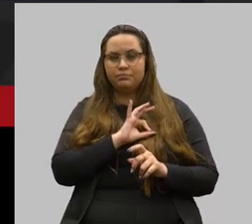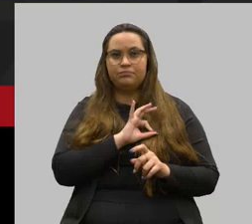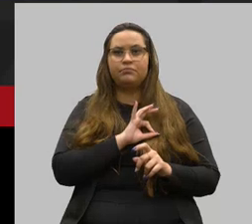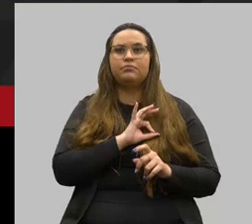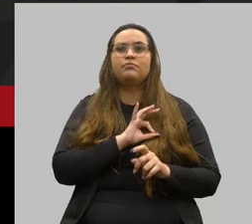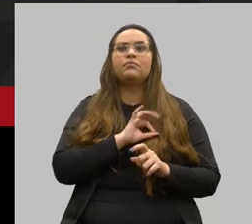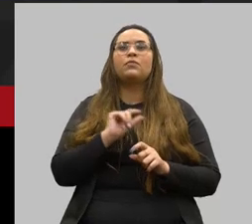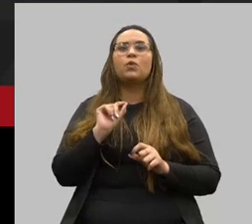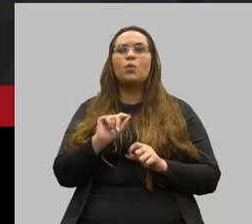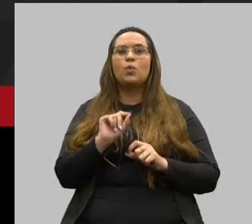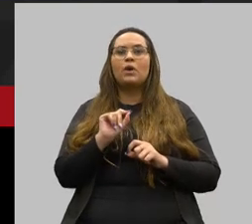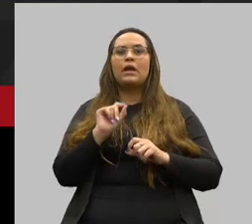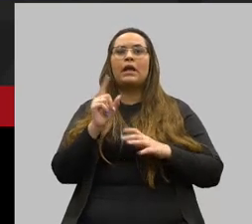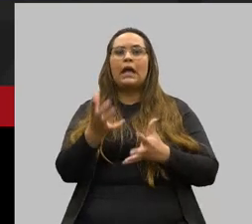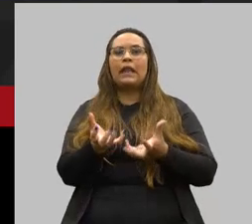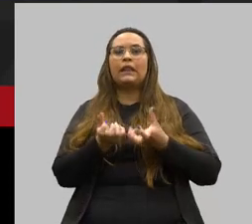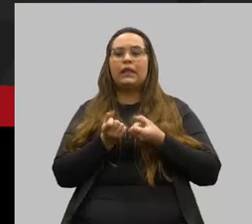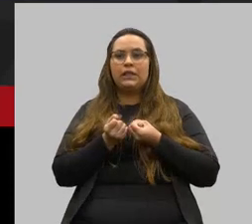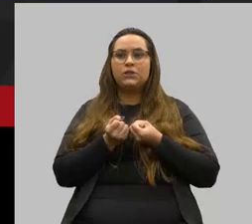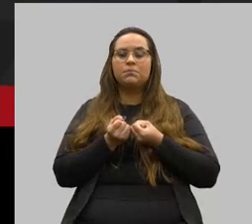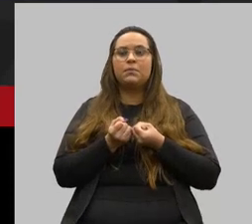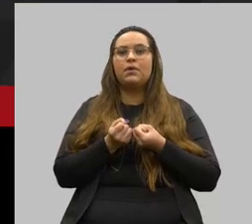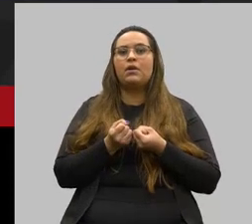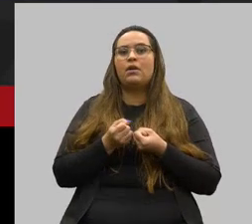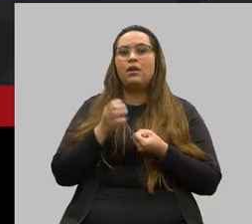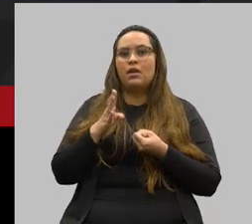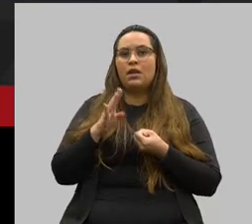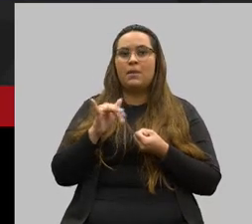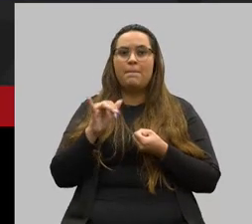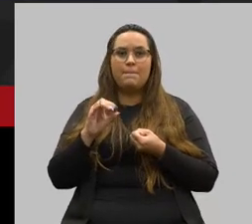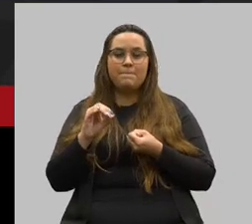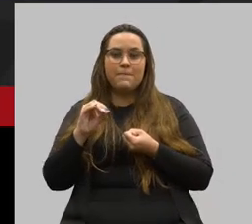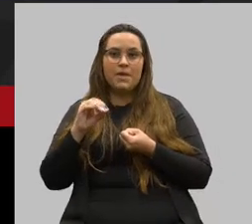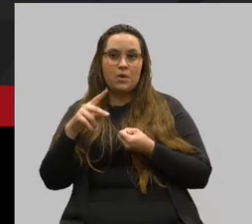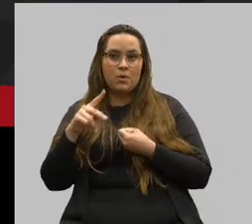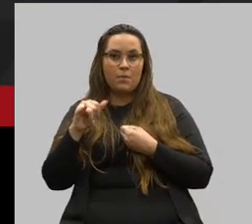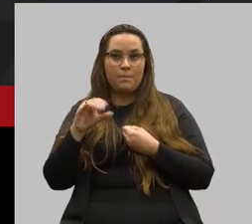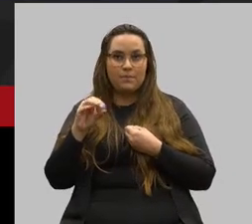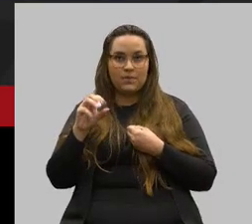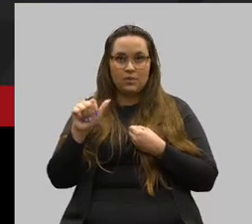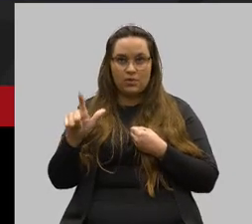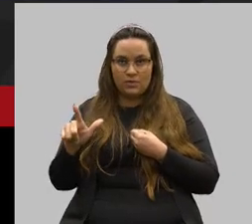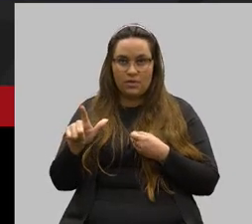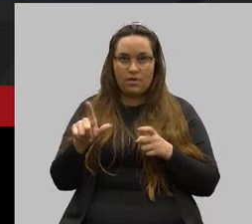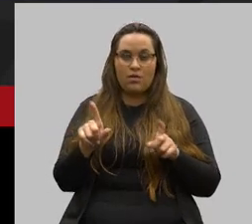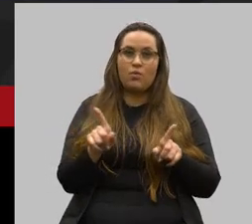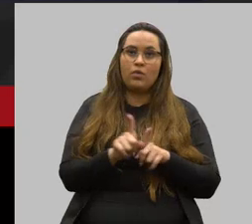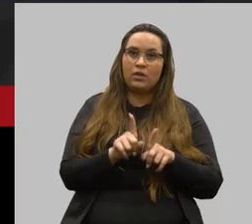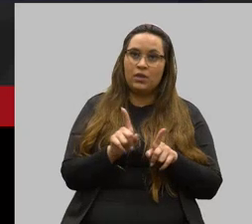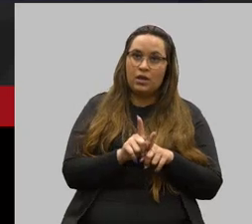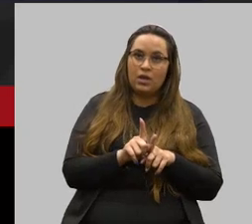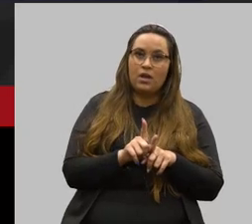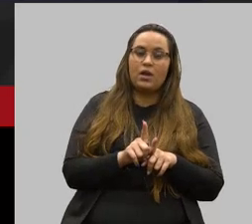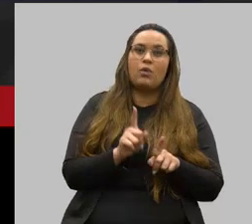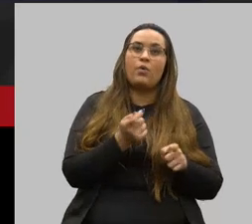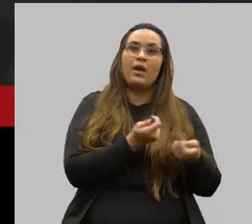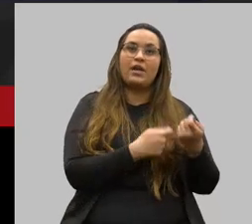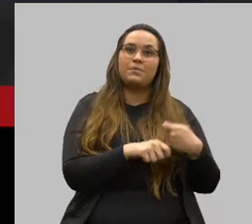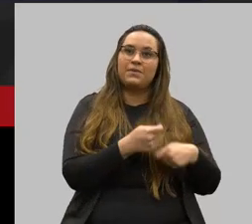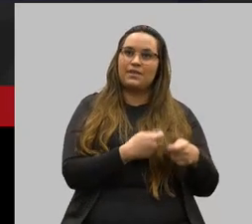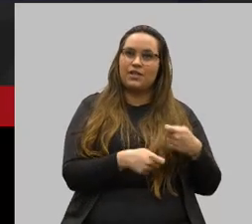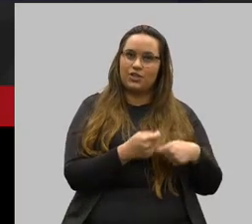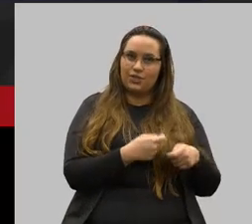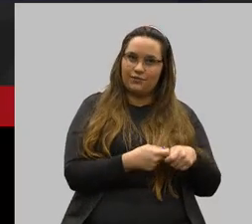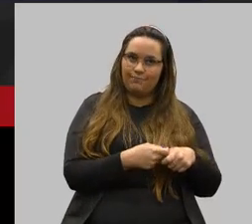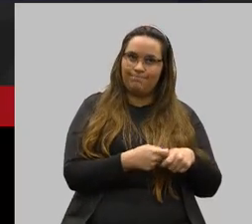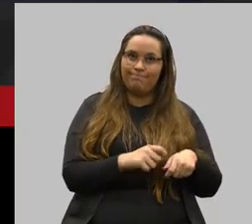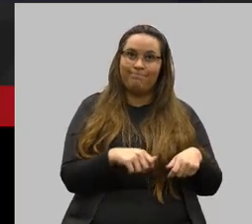a atendimento biopsicossocial eh do Servidor tanto do quadro policial quanto do quadro administrativo Então